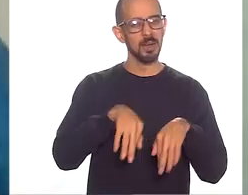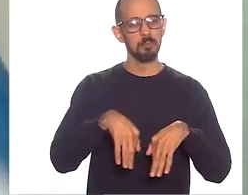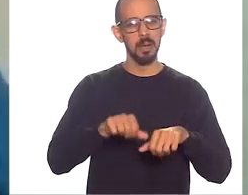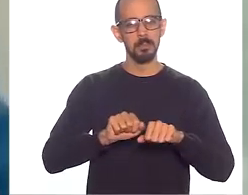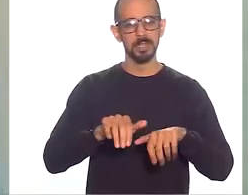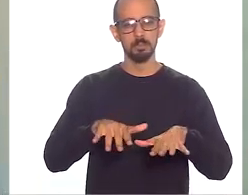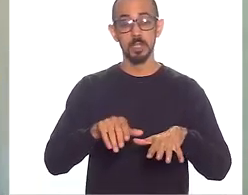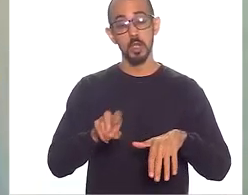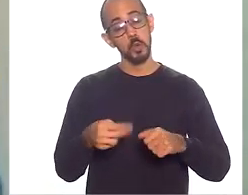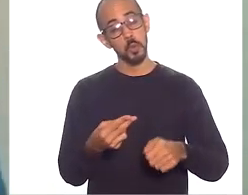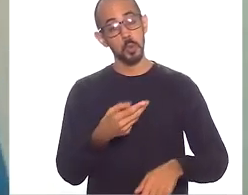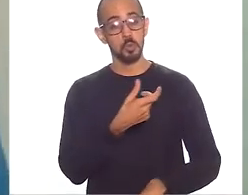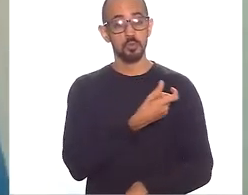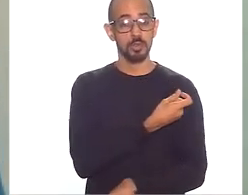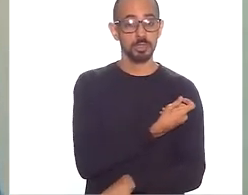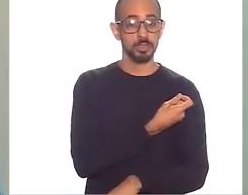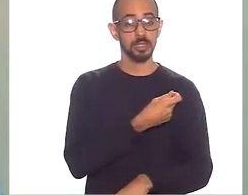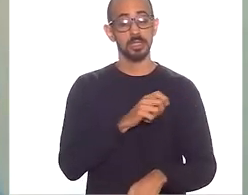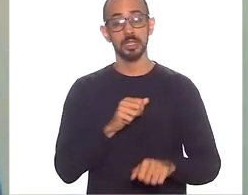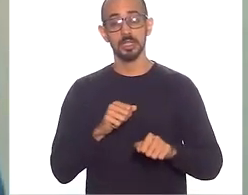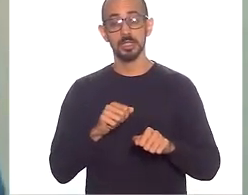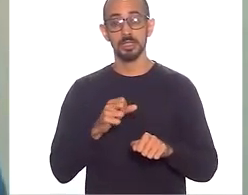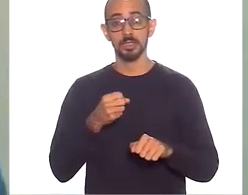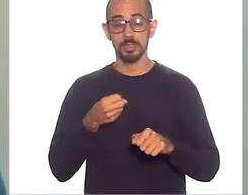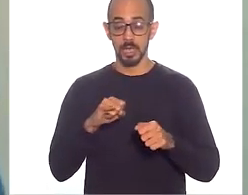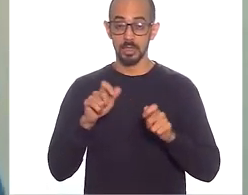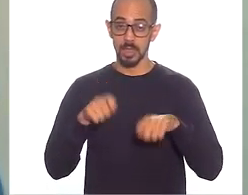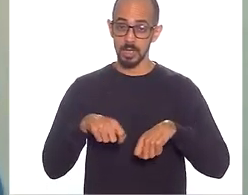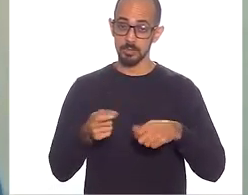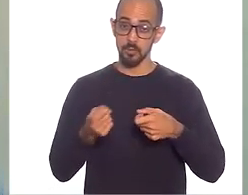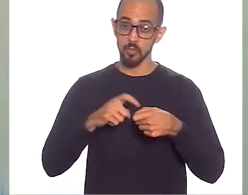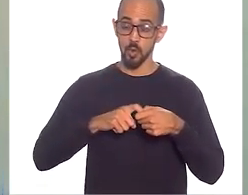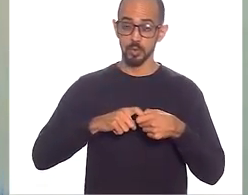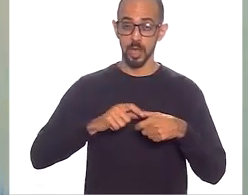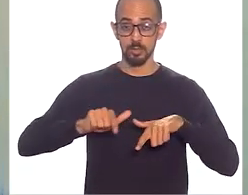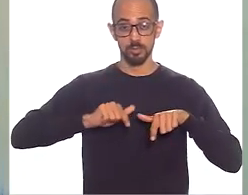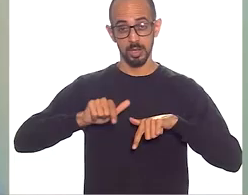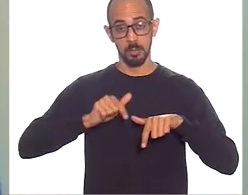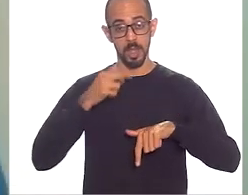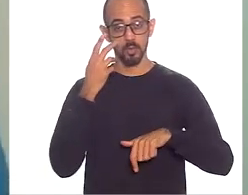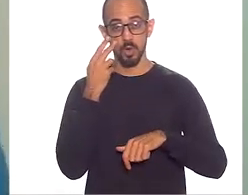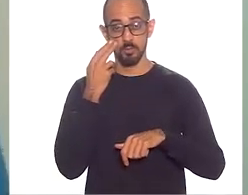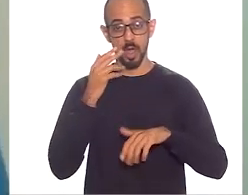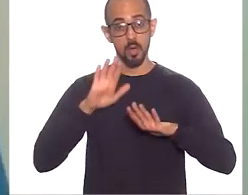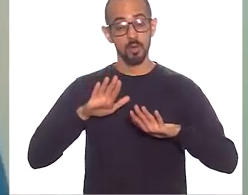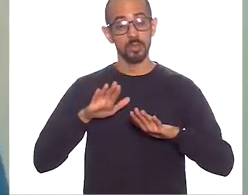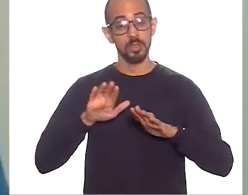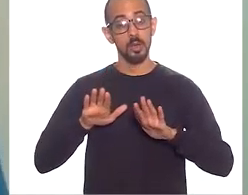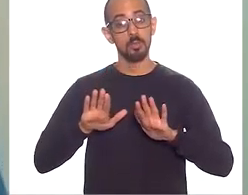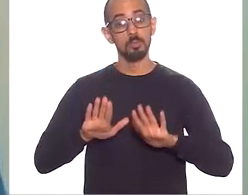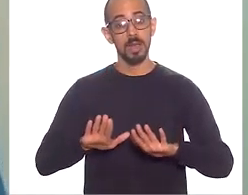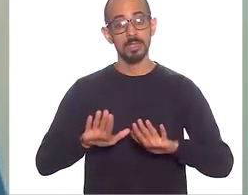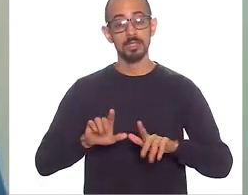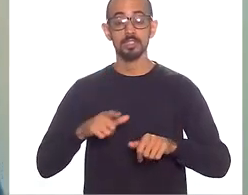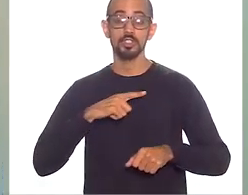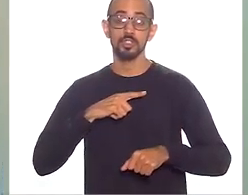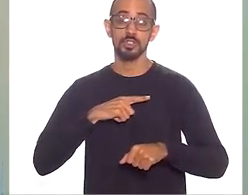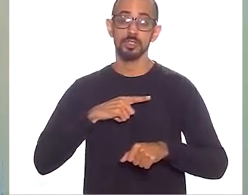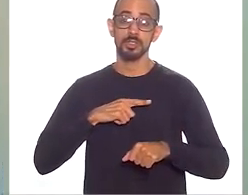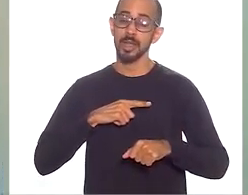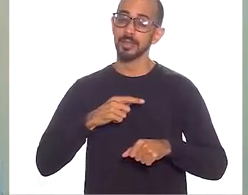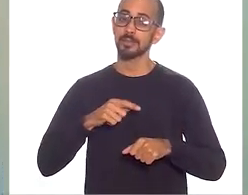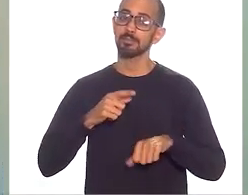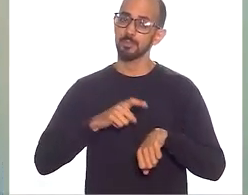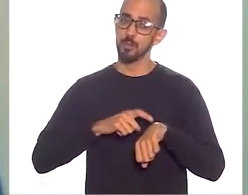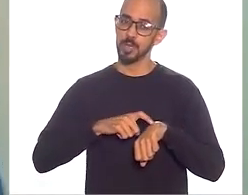vacina, a massa poderia voltar às suas atividades normais, mas a gente está aí no meio de uma onda bastante séria aqui no estado do Rio